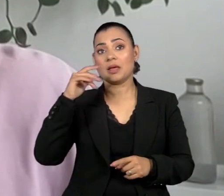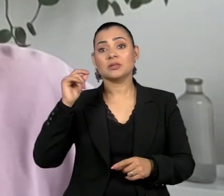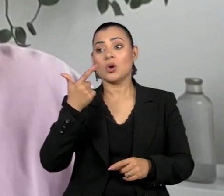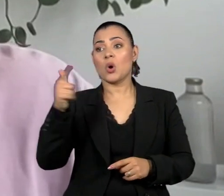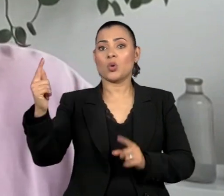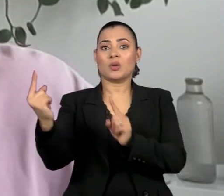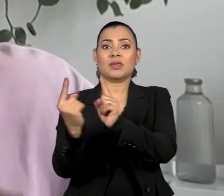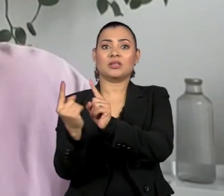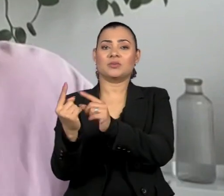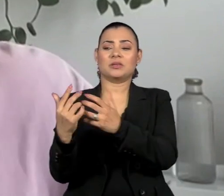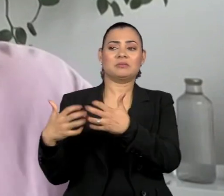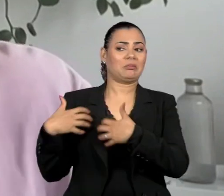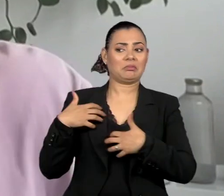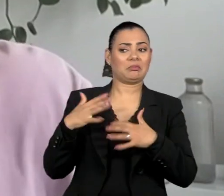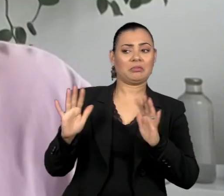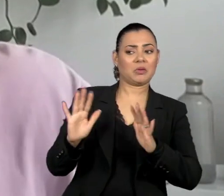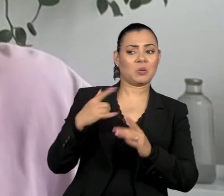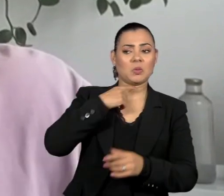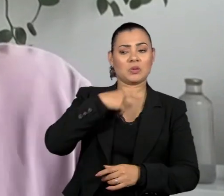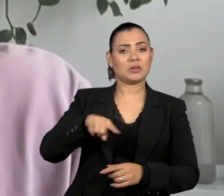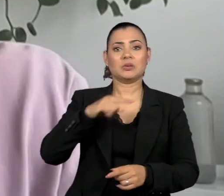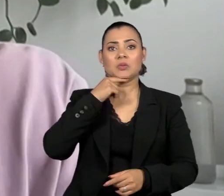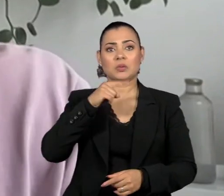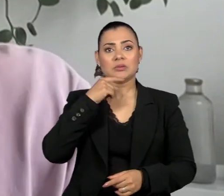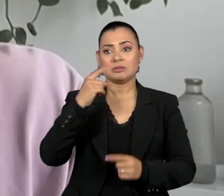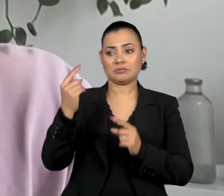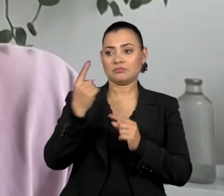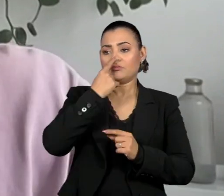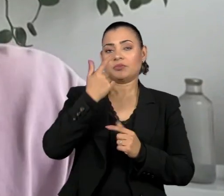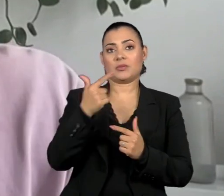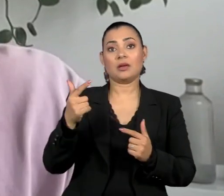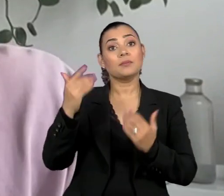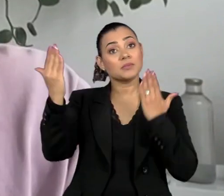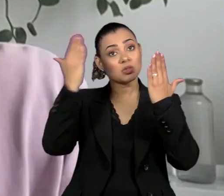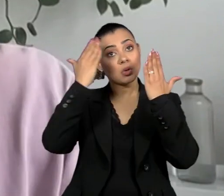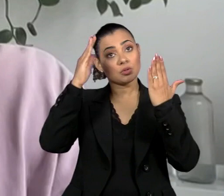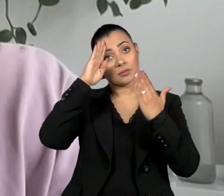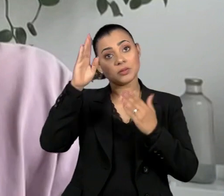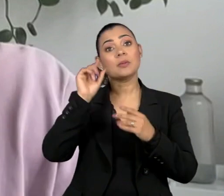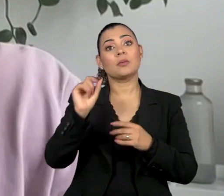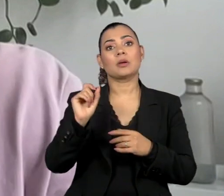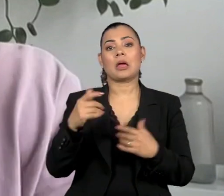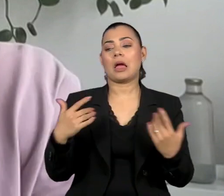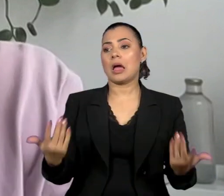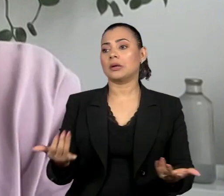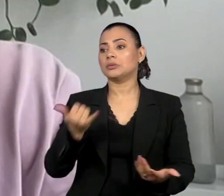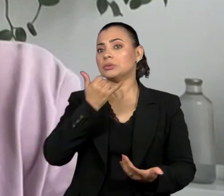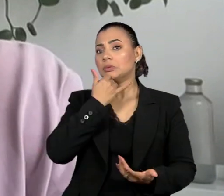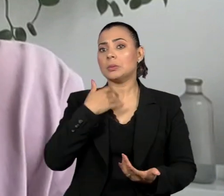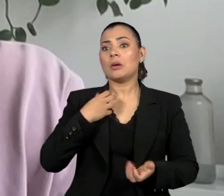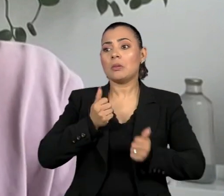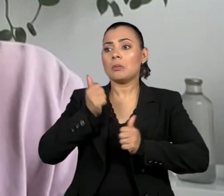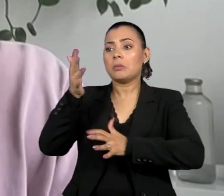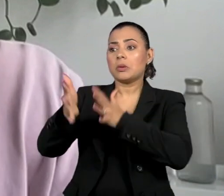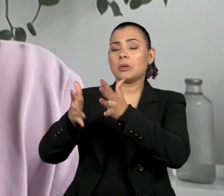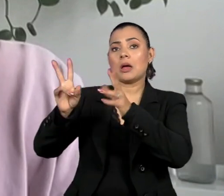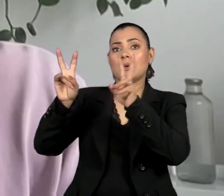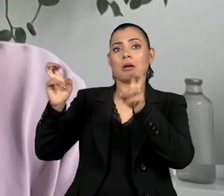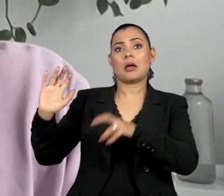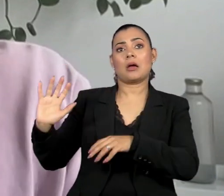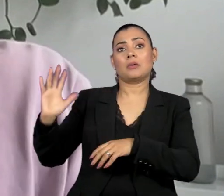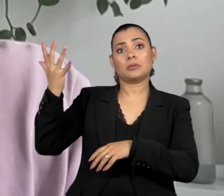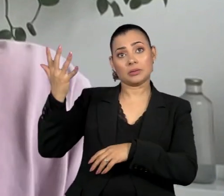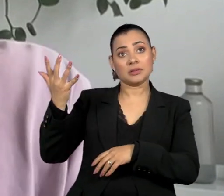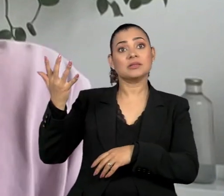algum atendimento. Psicologia acontece muito isso, as pessoas chegam dizendo, olha, eu falei que sofri uma situação